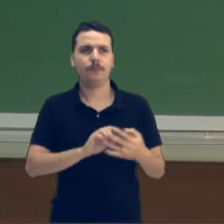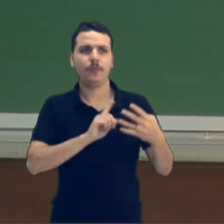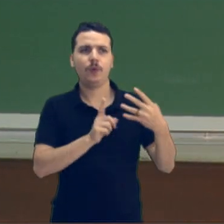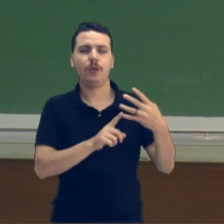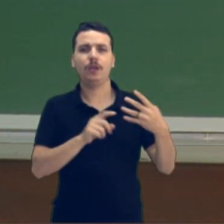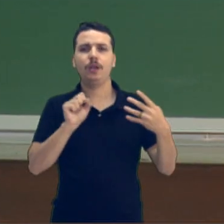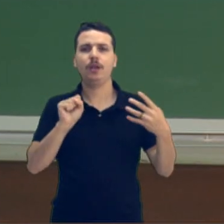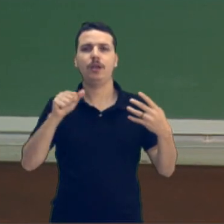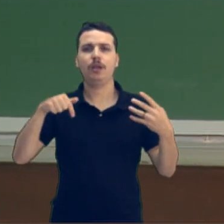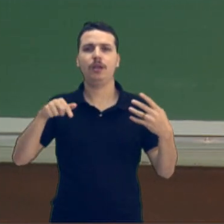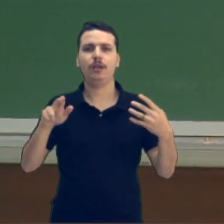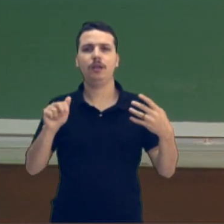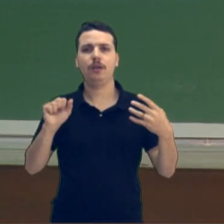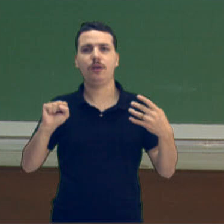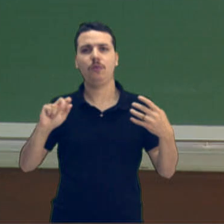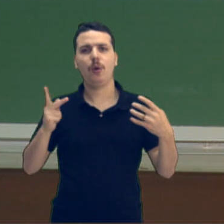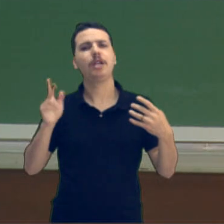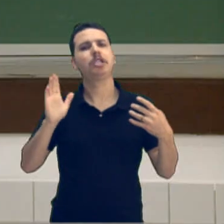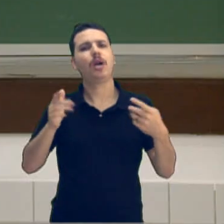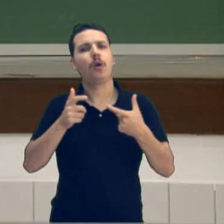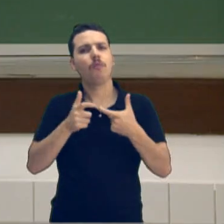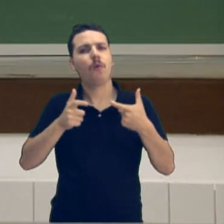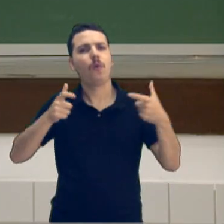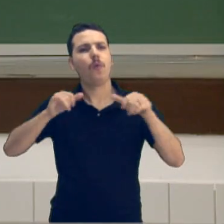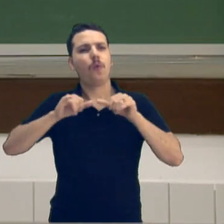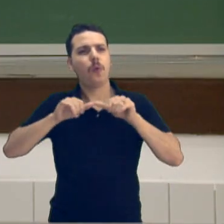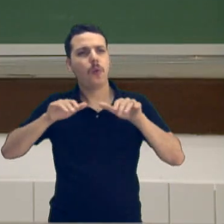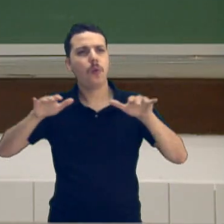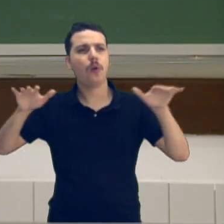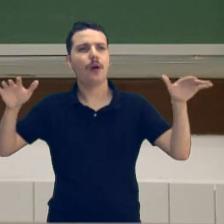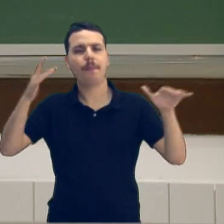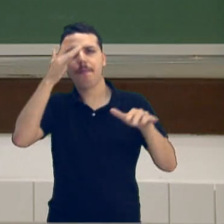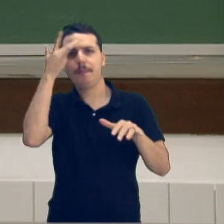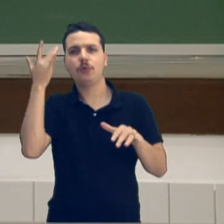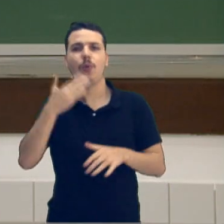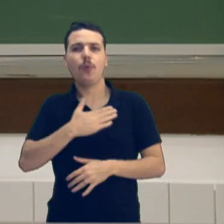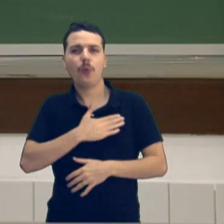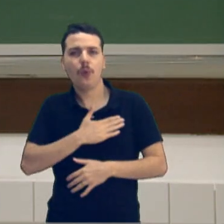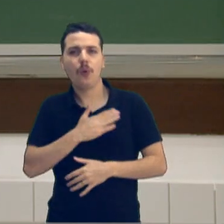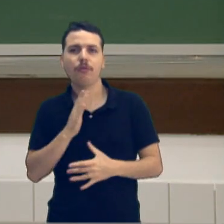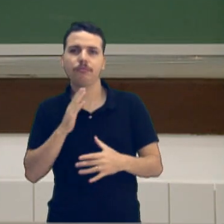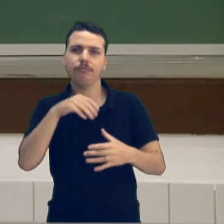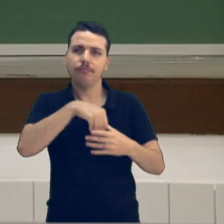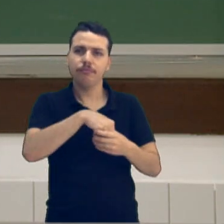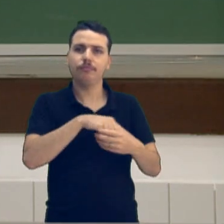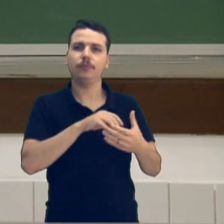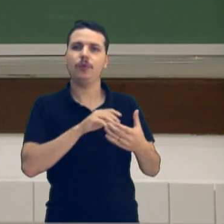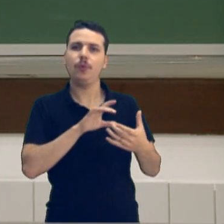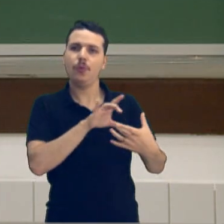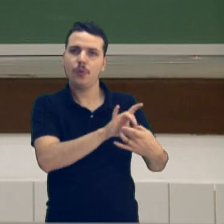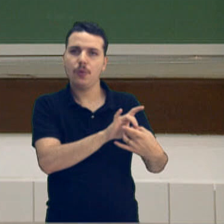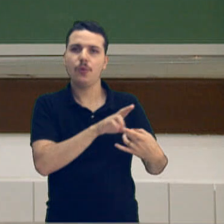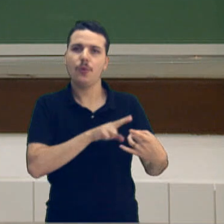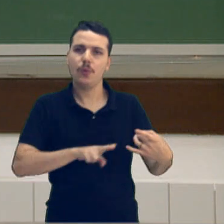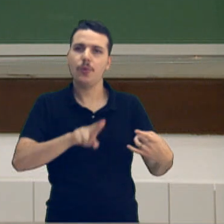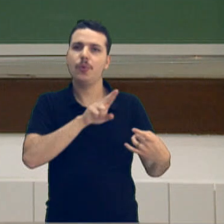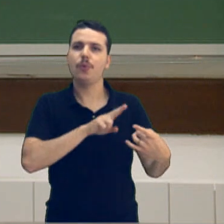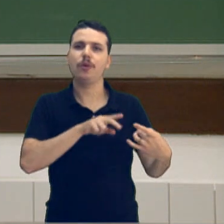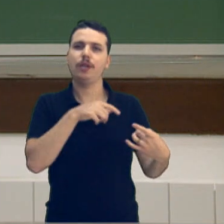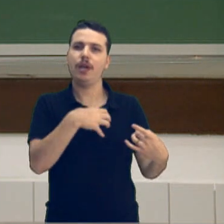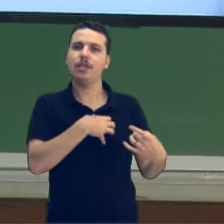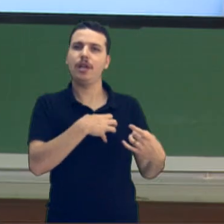que está sendo muito difundido, divulgado, os adeptos, né? Estão aderindo muito a